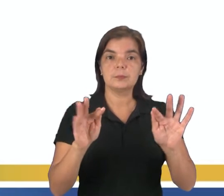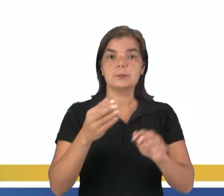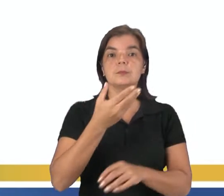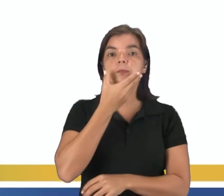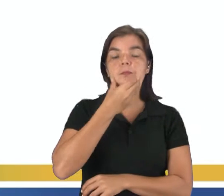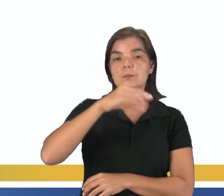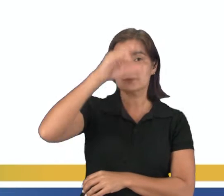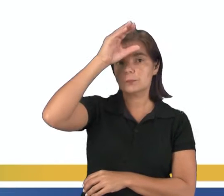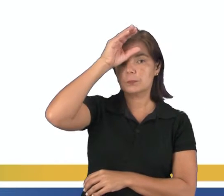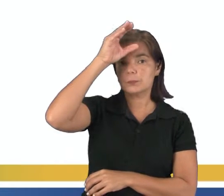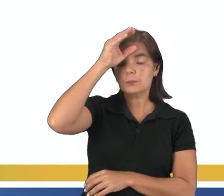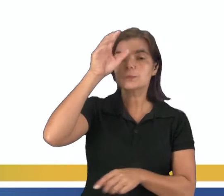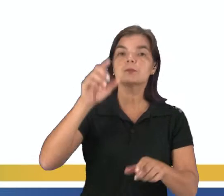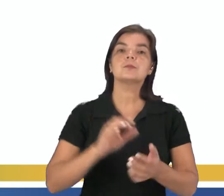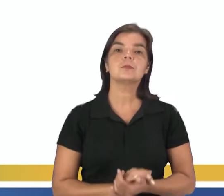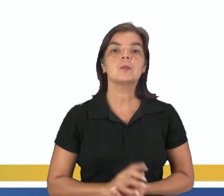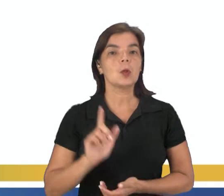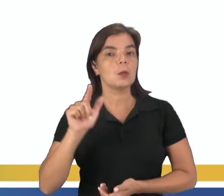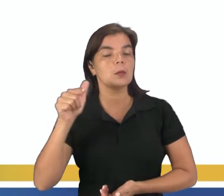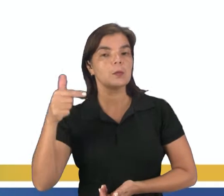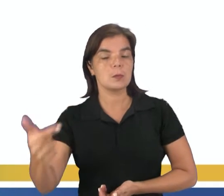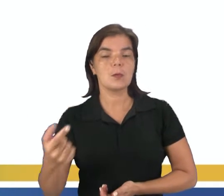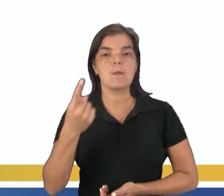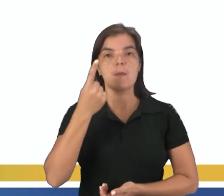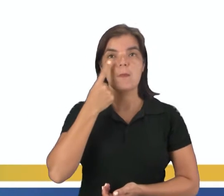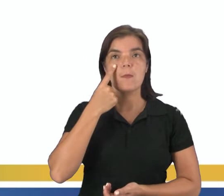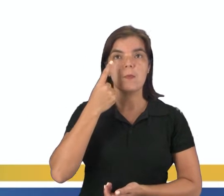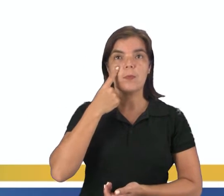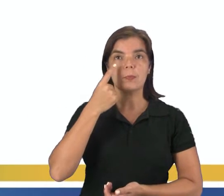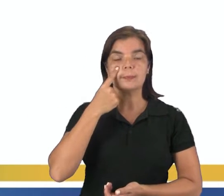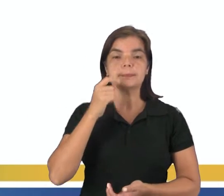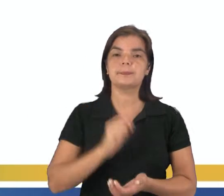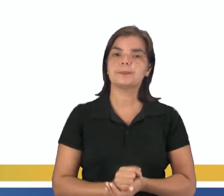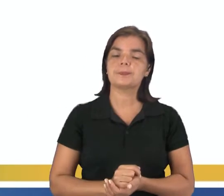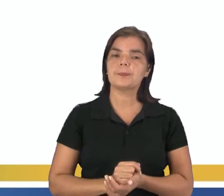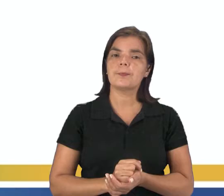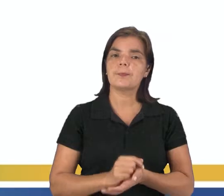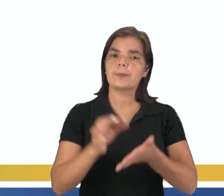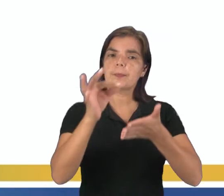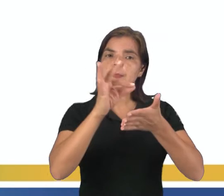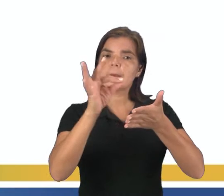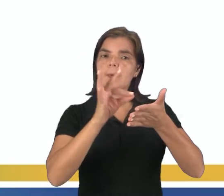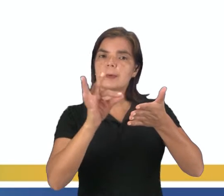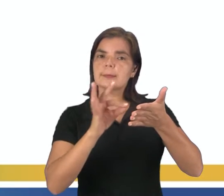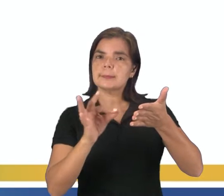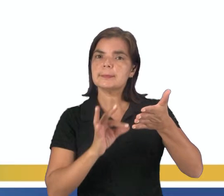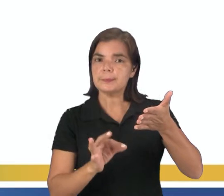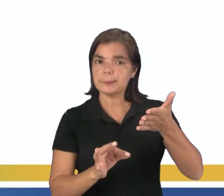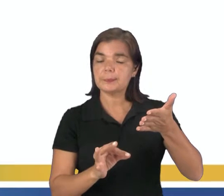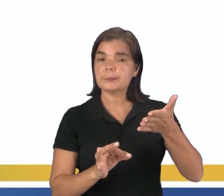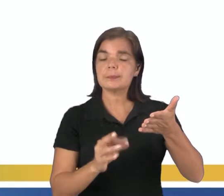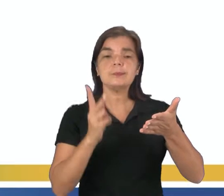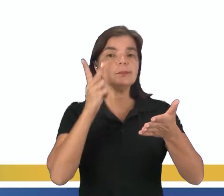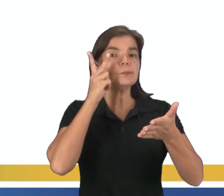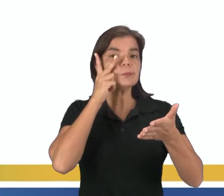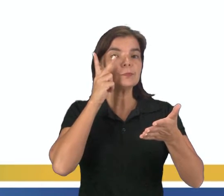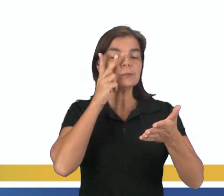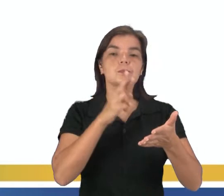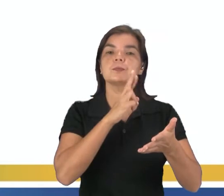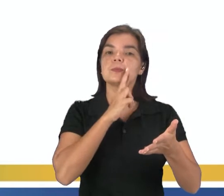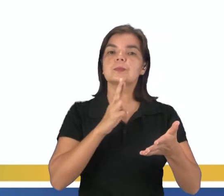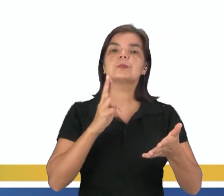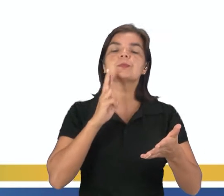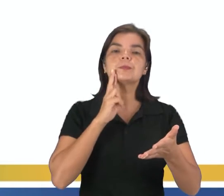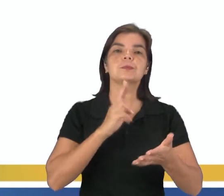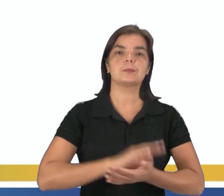tio Alfonso. E na outra a gente já vê que seria o nosso cardápio, né? O menu de vinhos, la